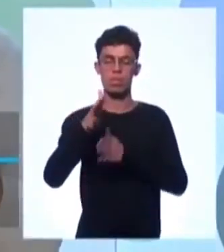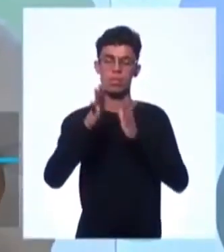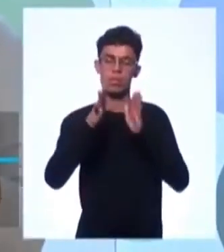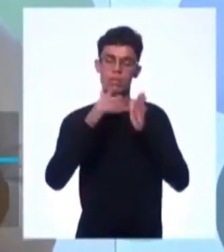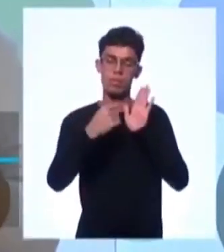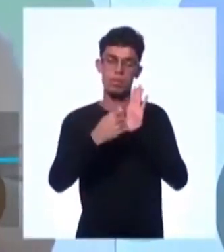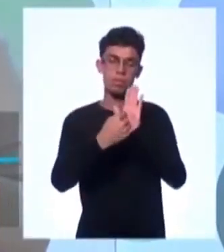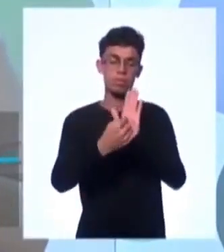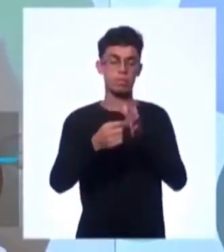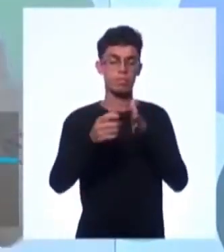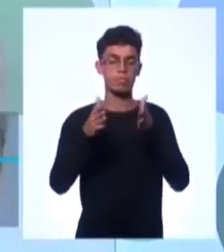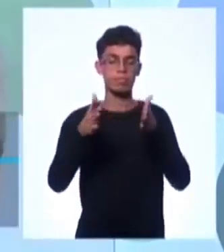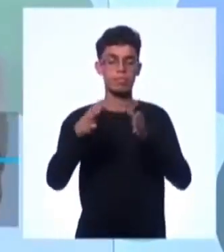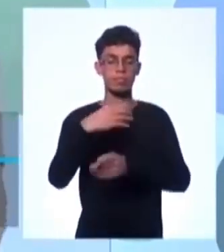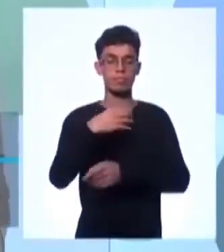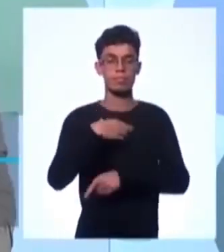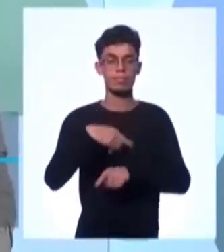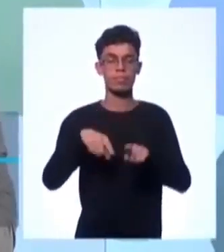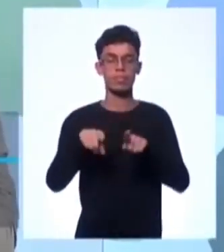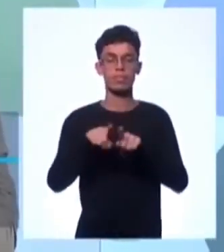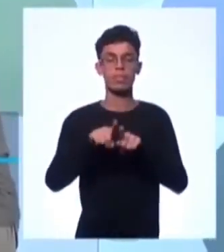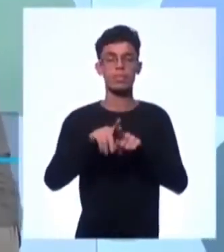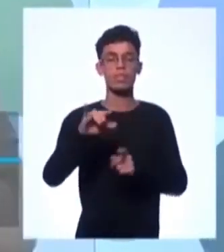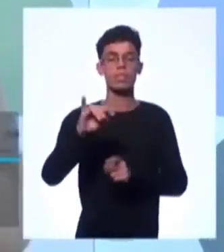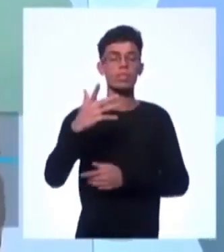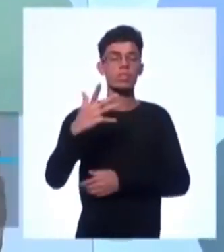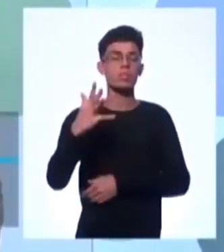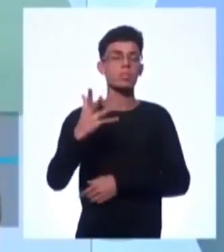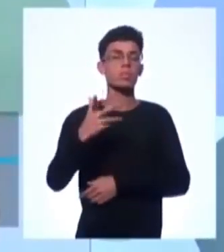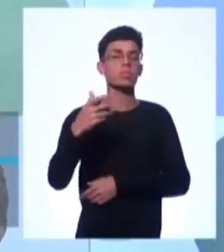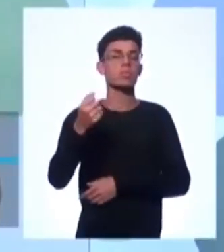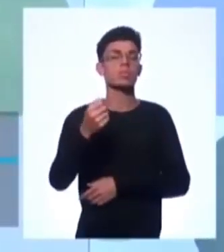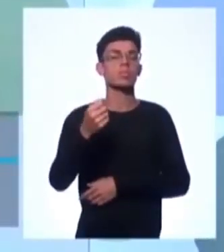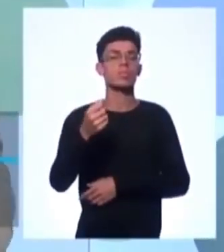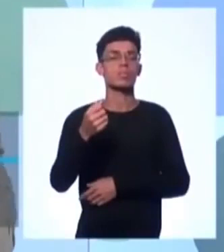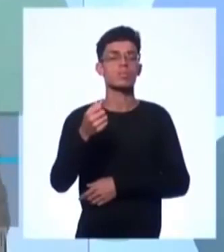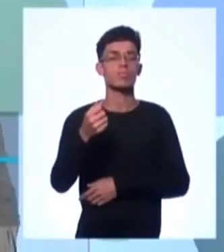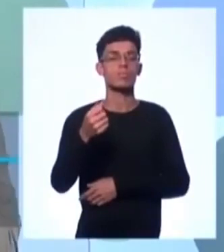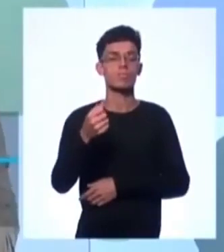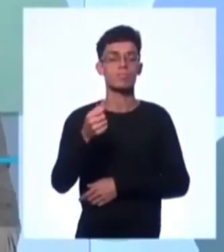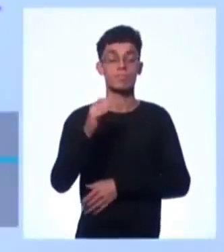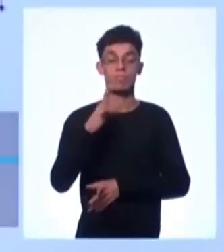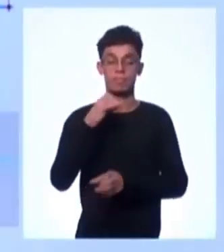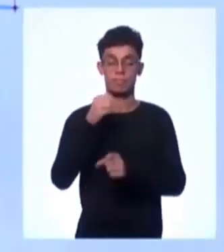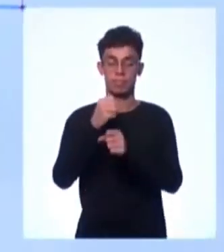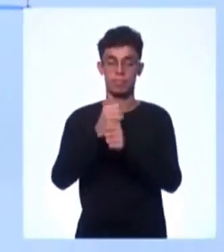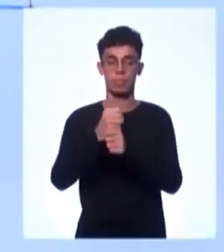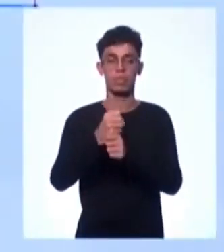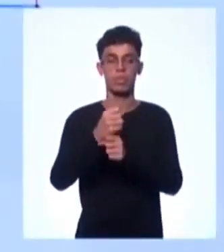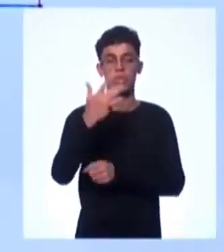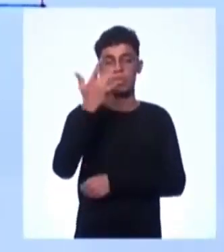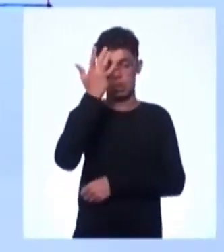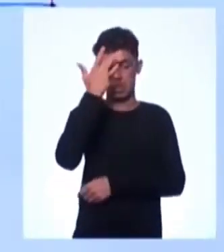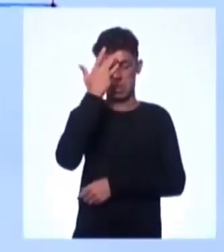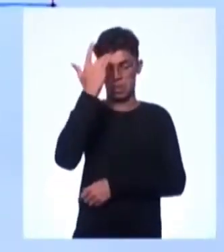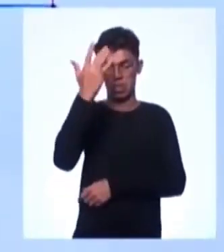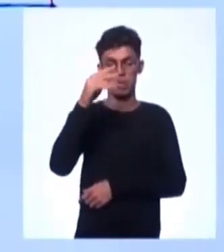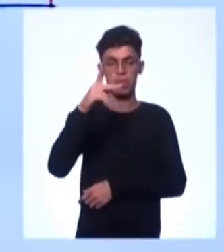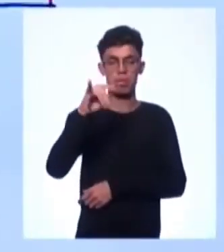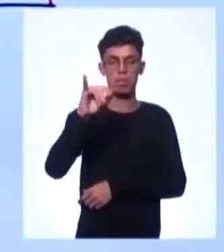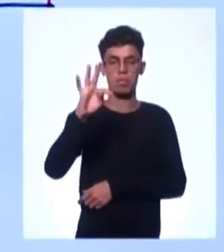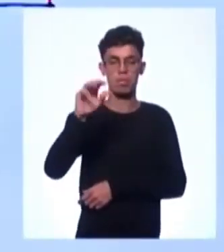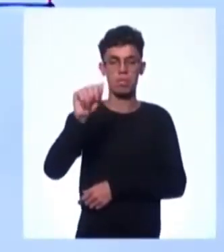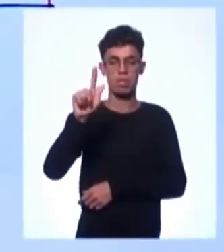a direção e o sentido, né? Mas e a intensidade desse vetor resultante, A né? gente pode calcular pelo teorema de Pitágoras, né? É, já que formou aí um